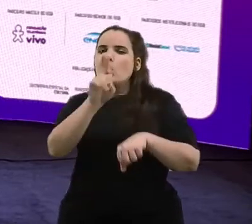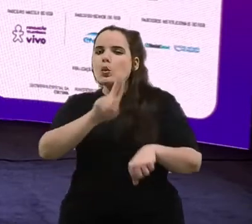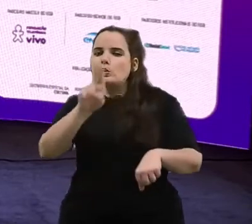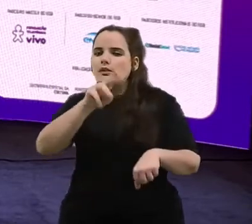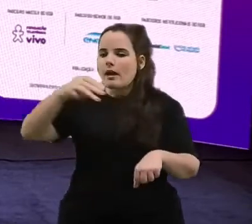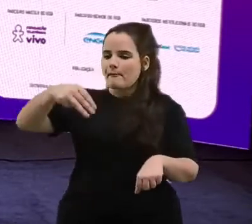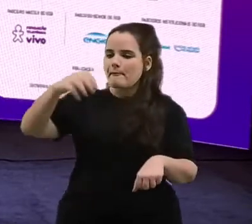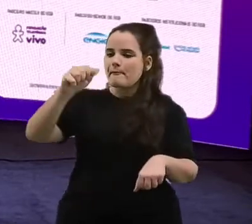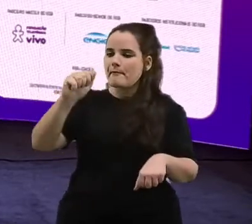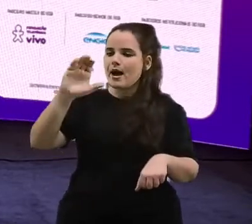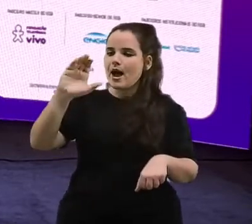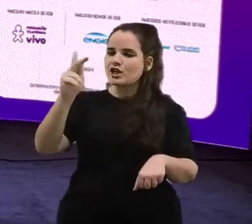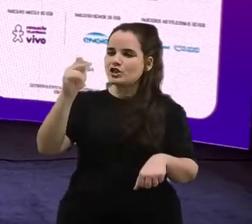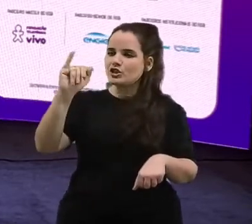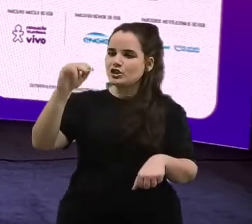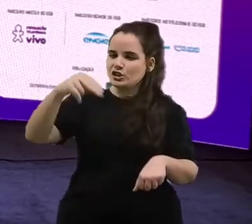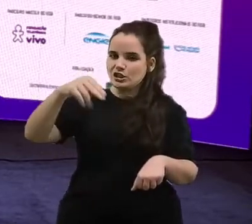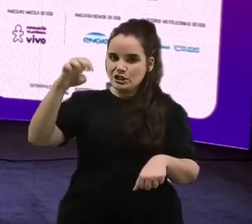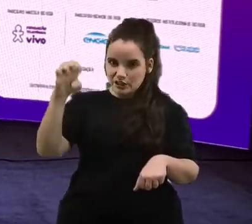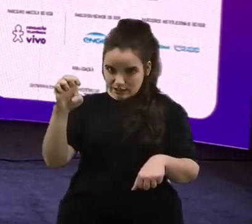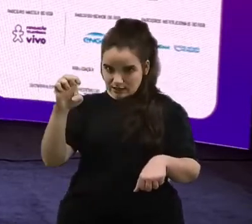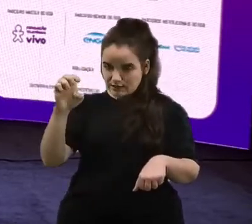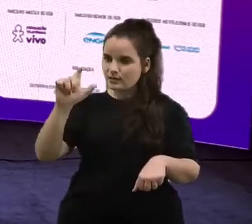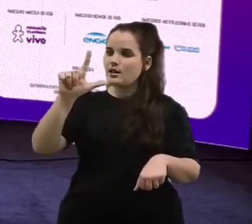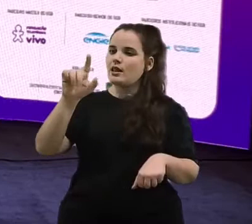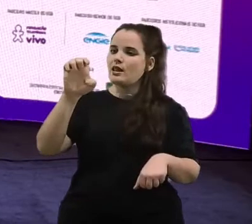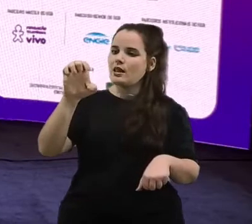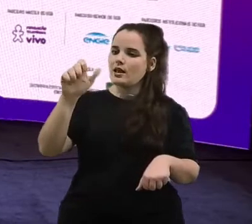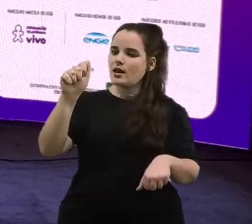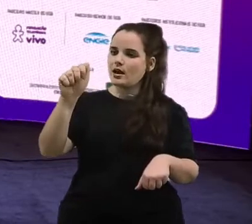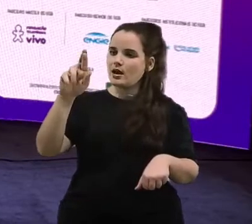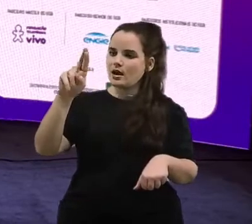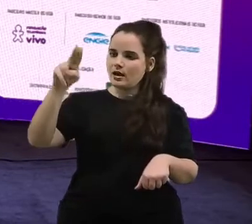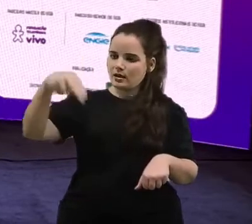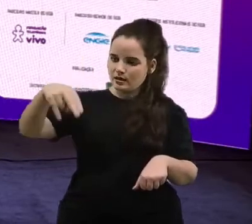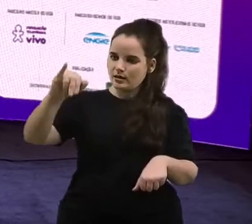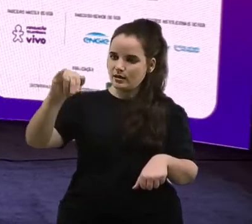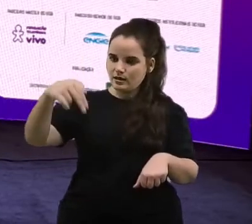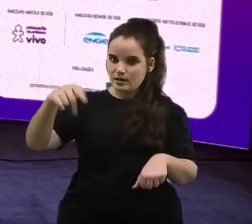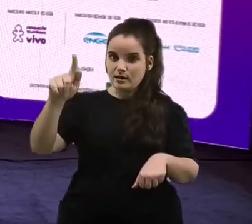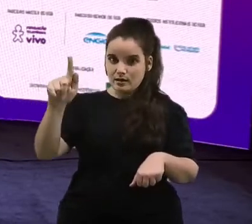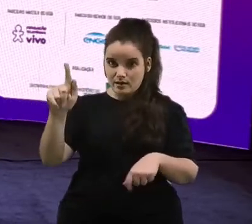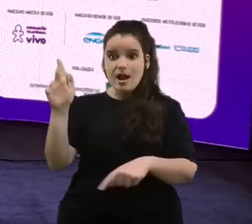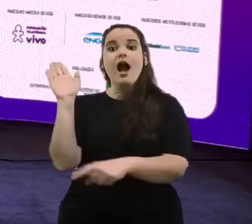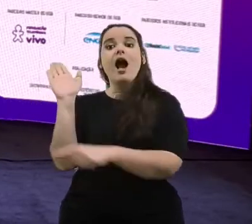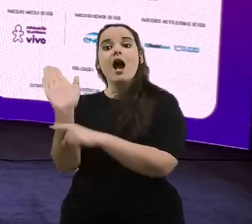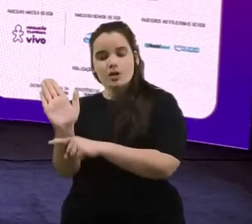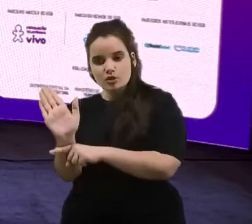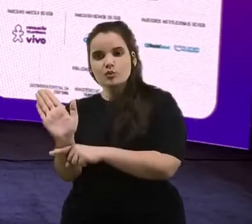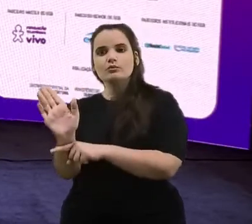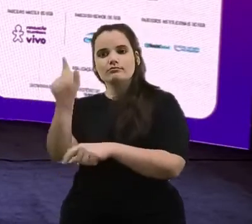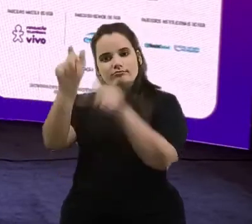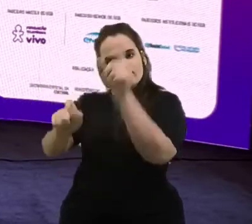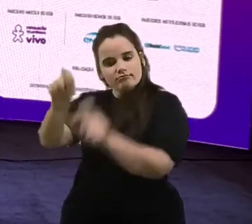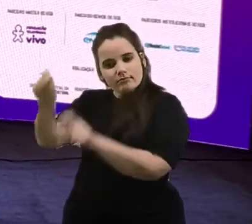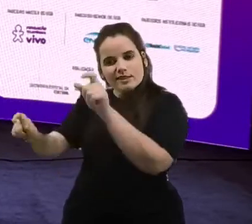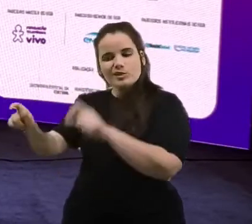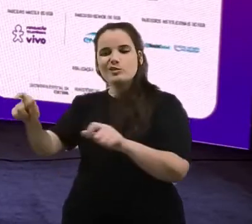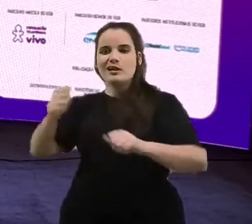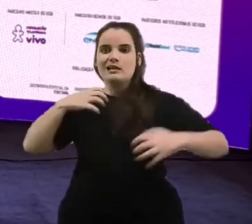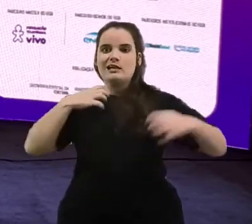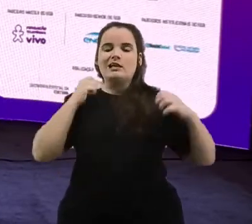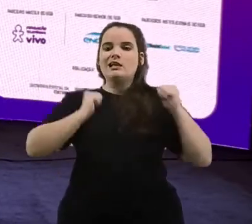pessoa para ajudá-la com ansiedade e depressão. Então, nós temos muito orgulho do nosso time de ciência, um time muito forte